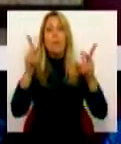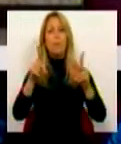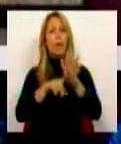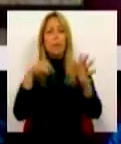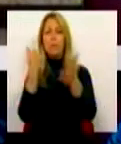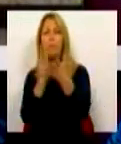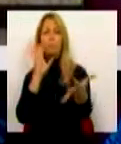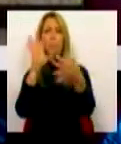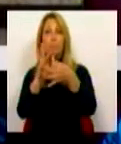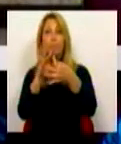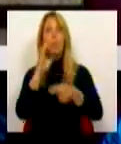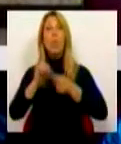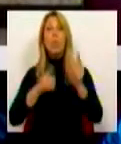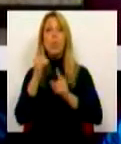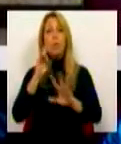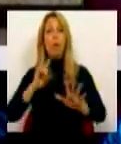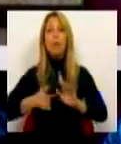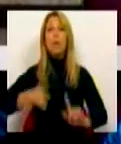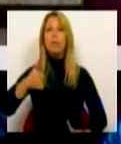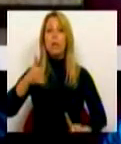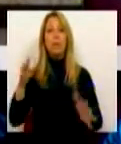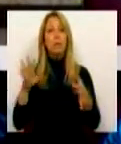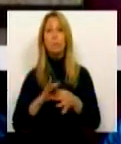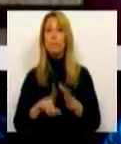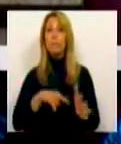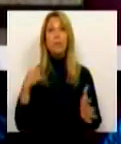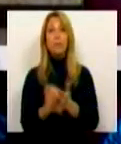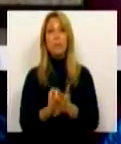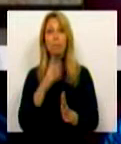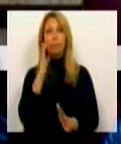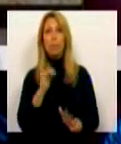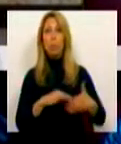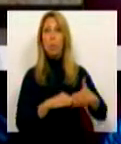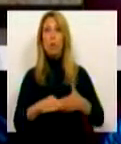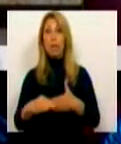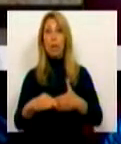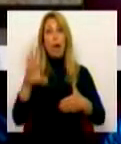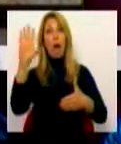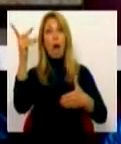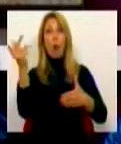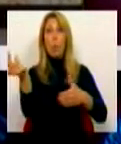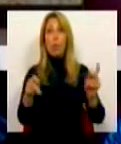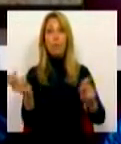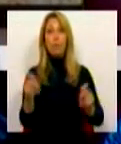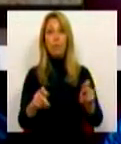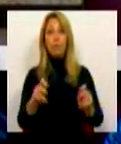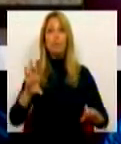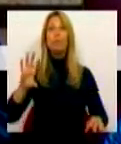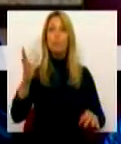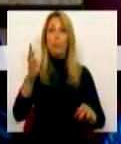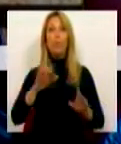era para si o essencial. Procurou sempre liderar os acontecimentos e o país